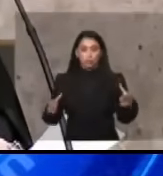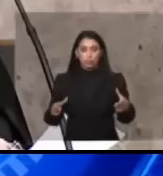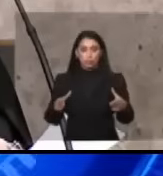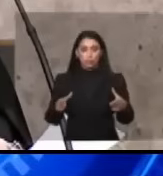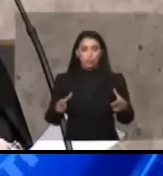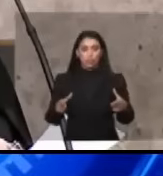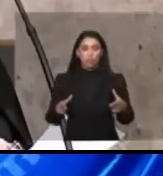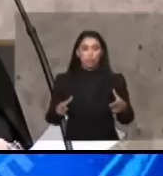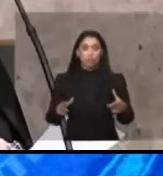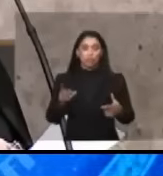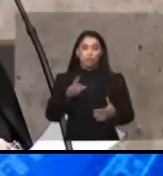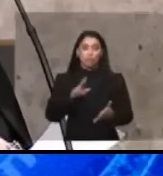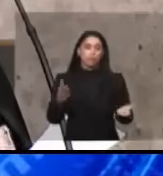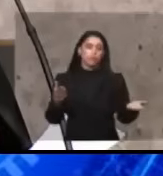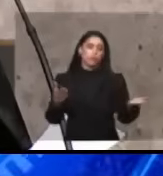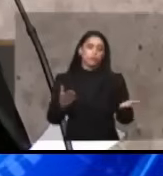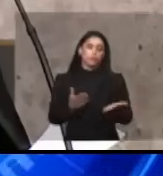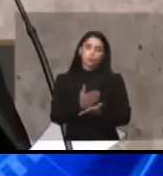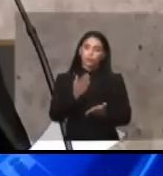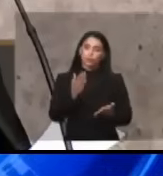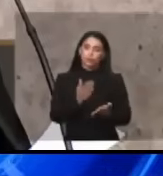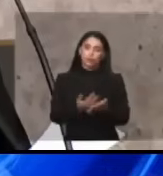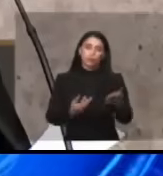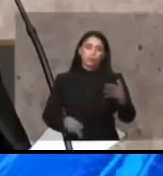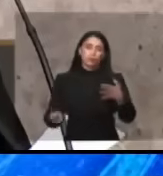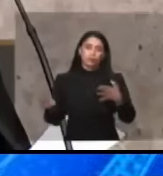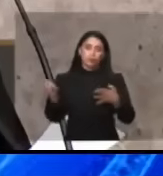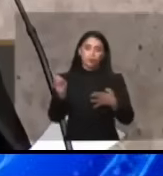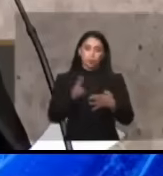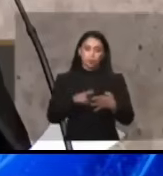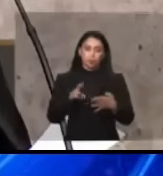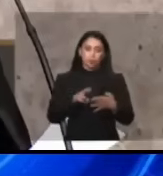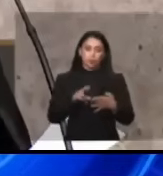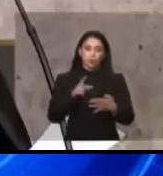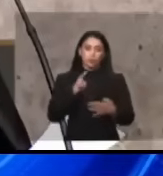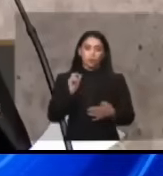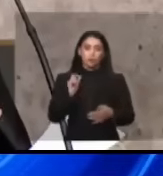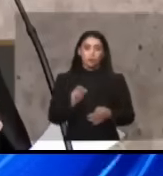negou provimento ao recurso extraordinário.